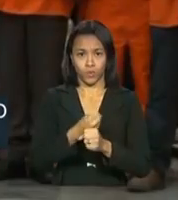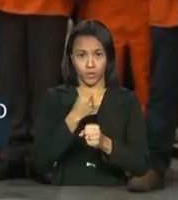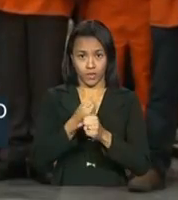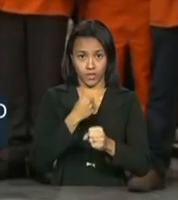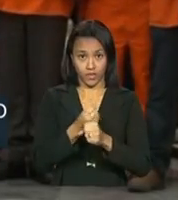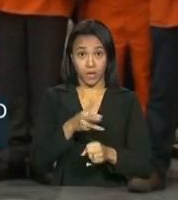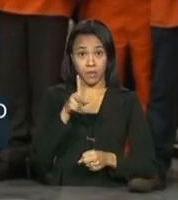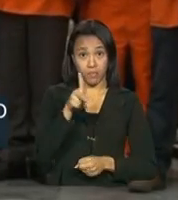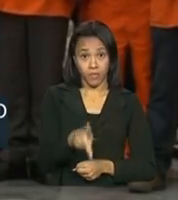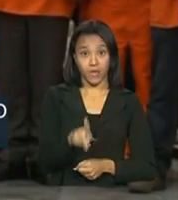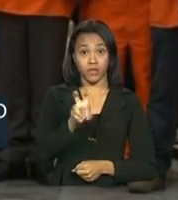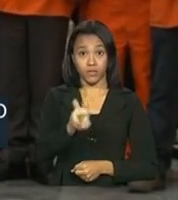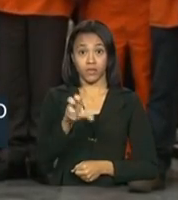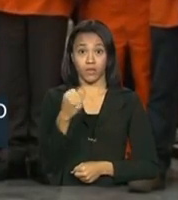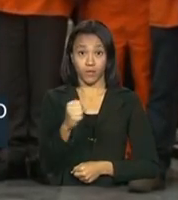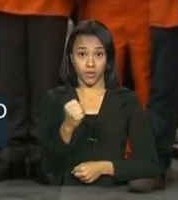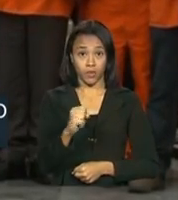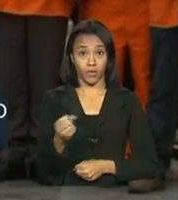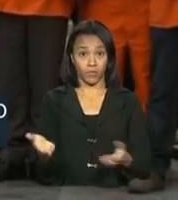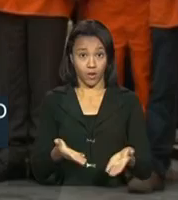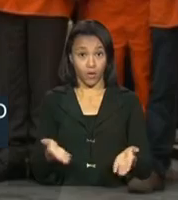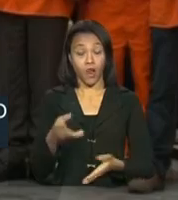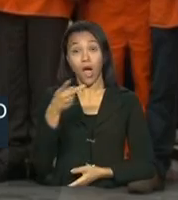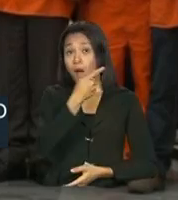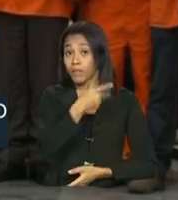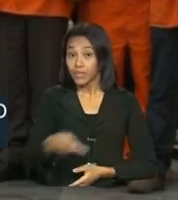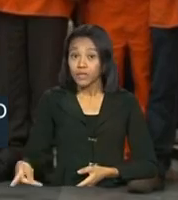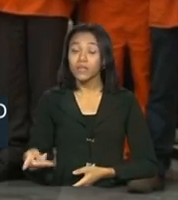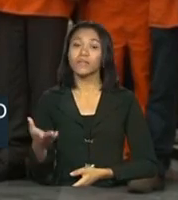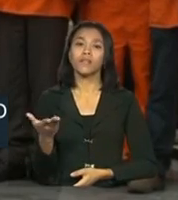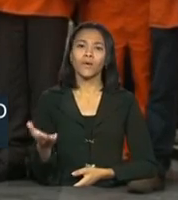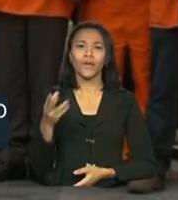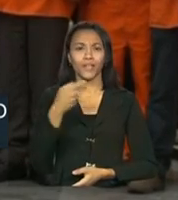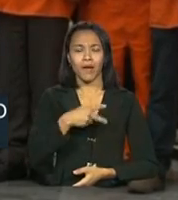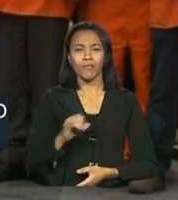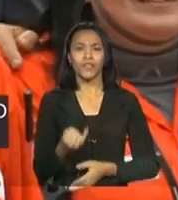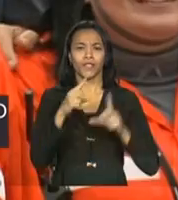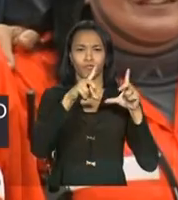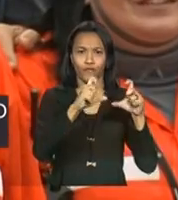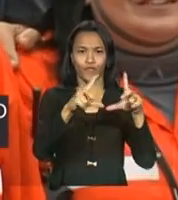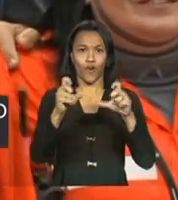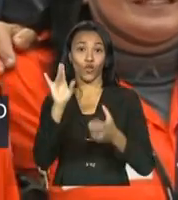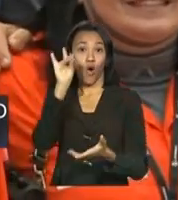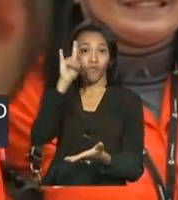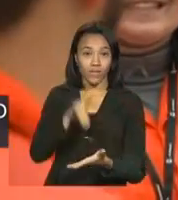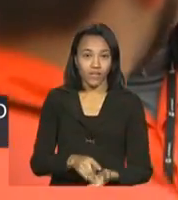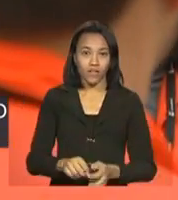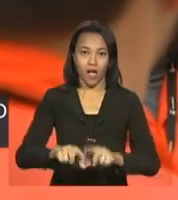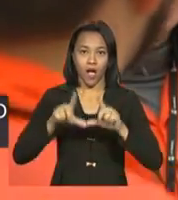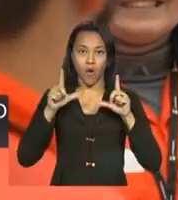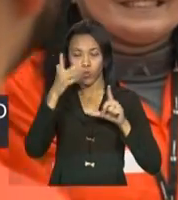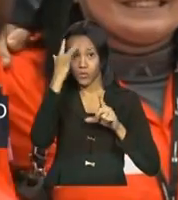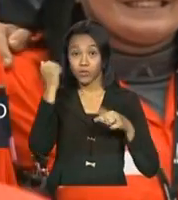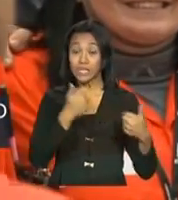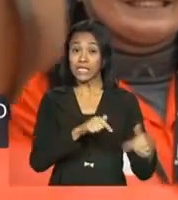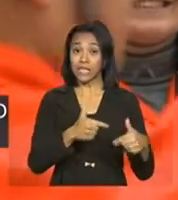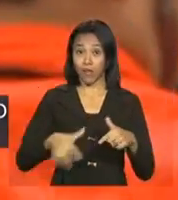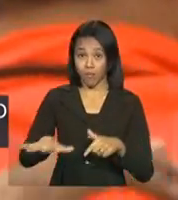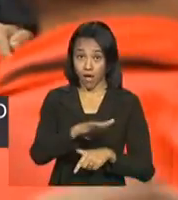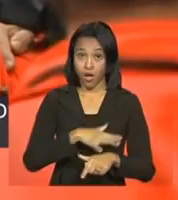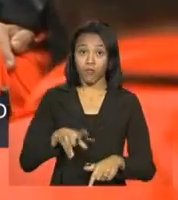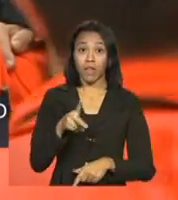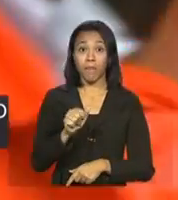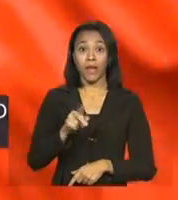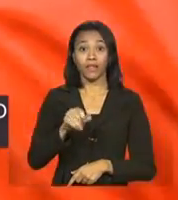plataforma P58. Neste momento, a presidenta então tira a foto oficial com os trabalhadores da